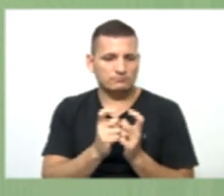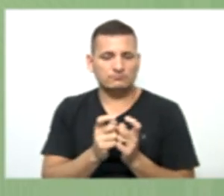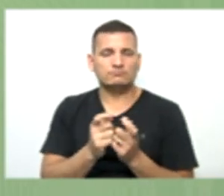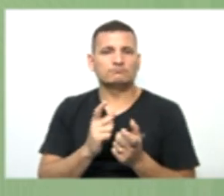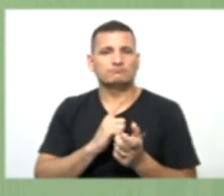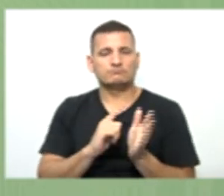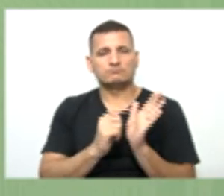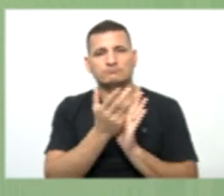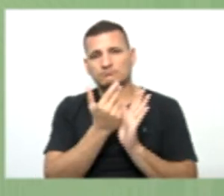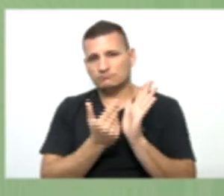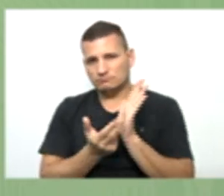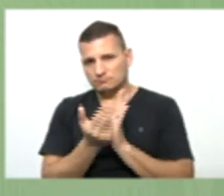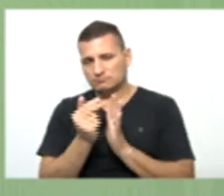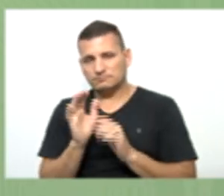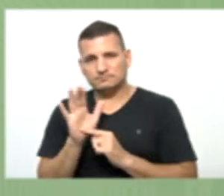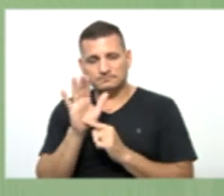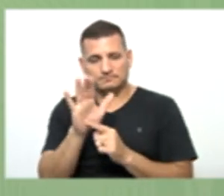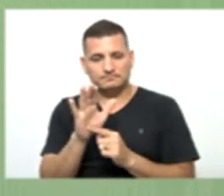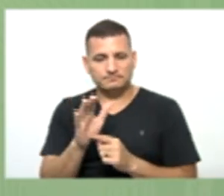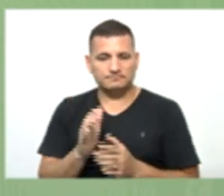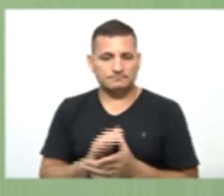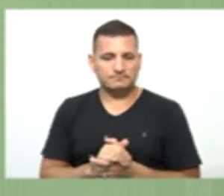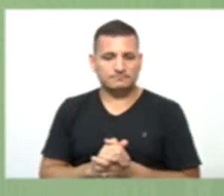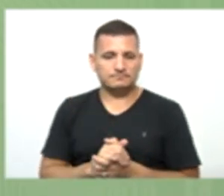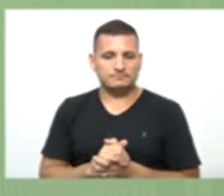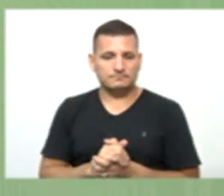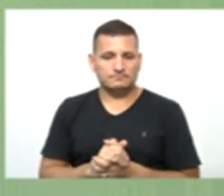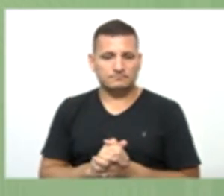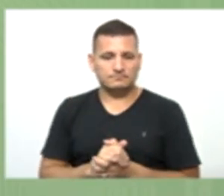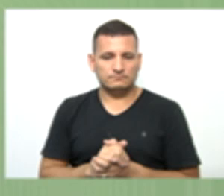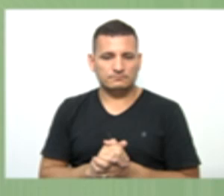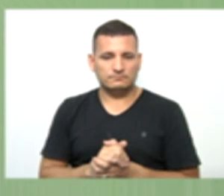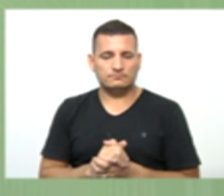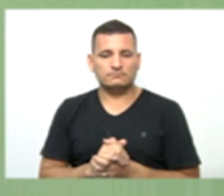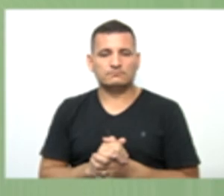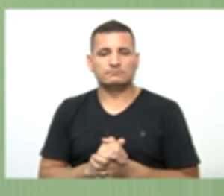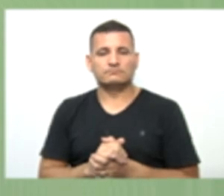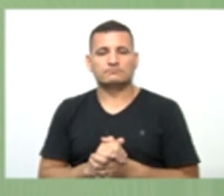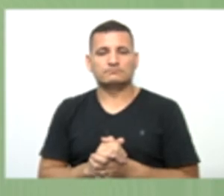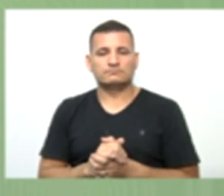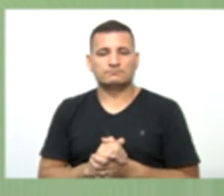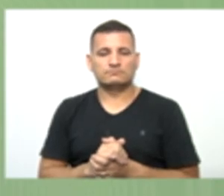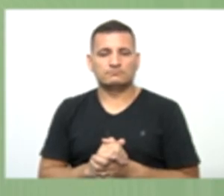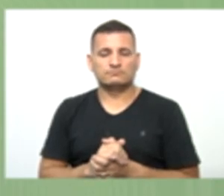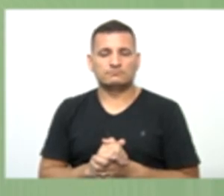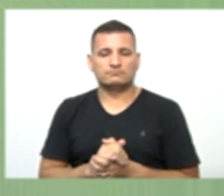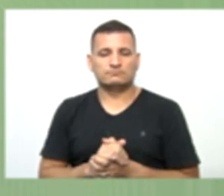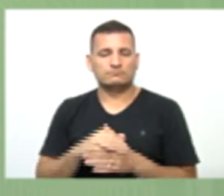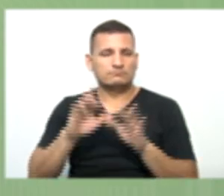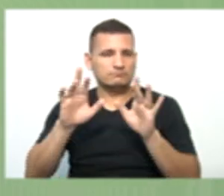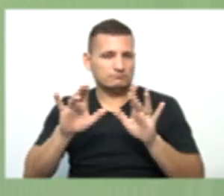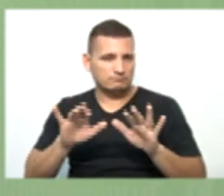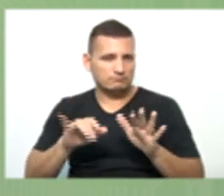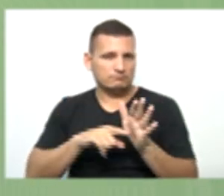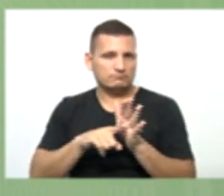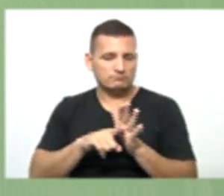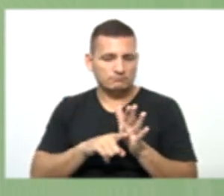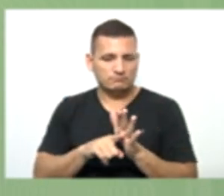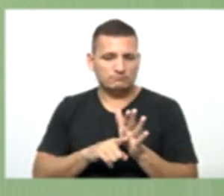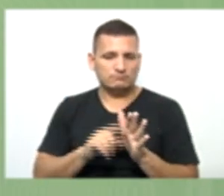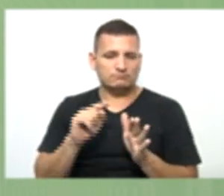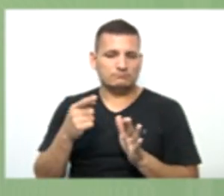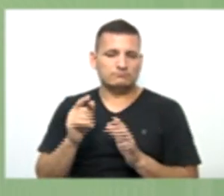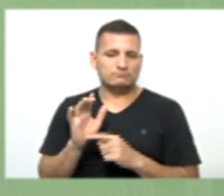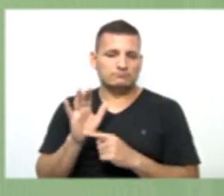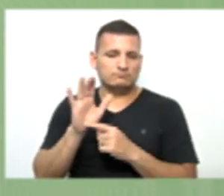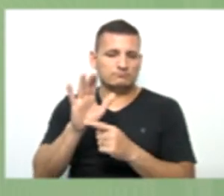que foram apresentados lá no vídeo. O desenvolvimento do trabalho, e depois ele apresenta aqui também